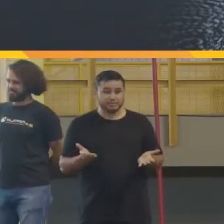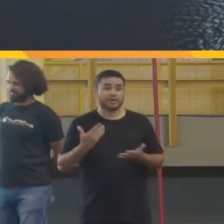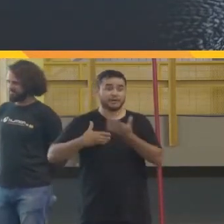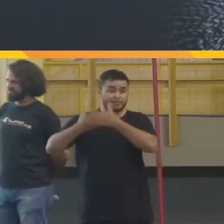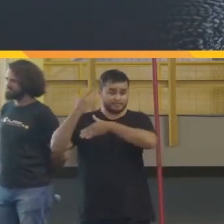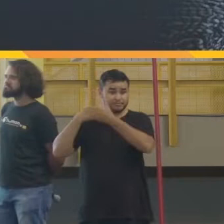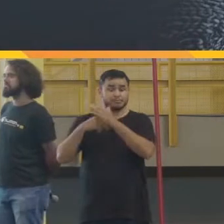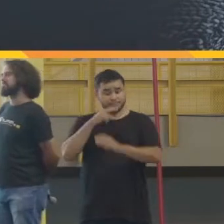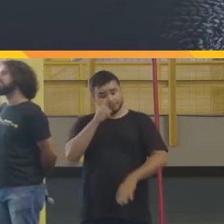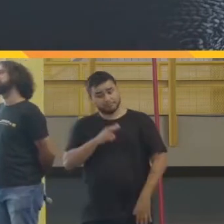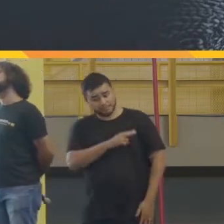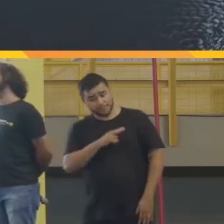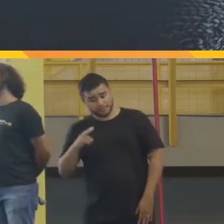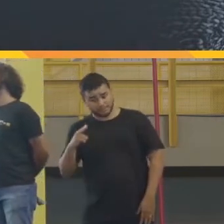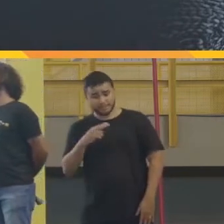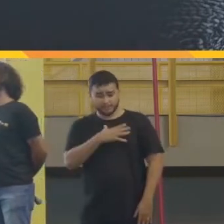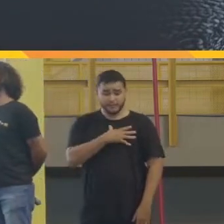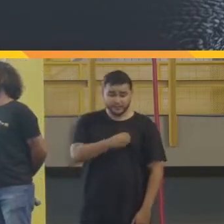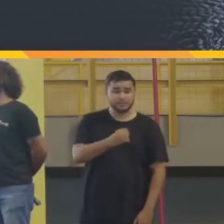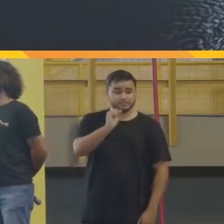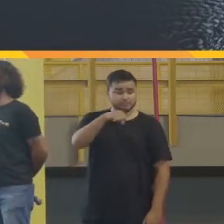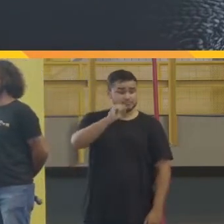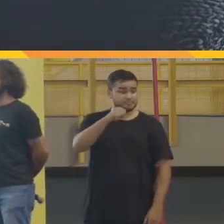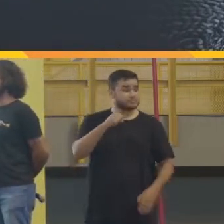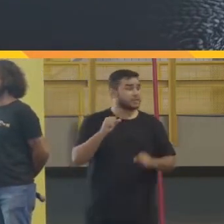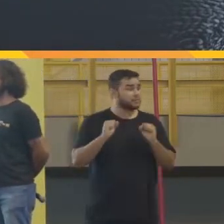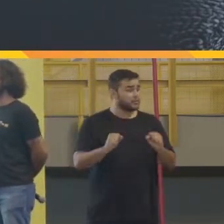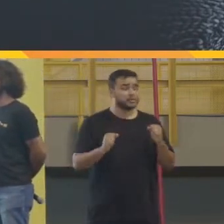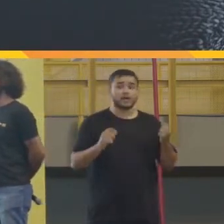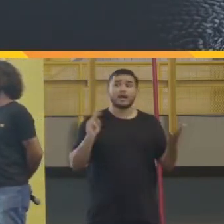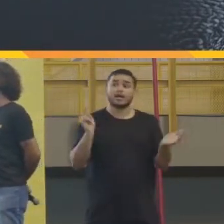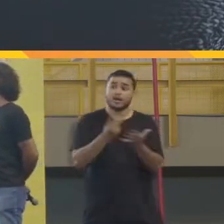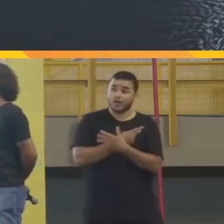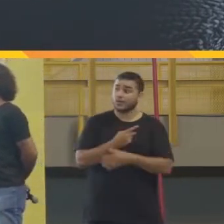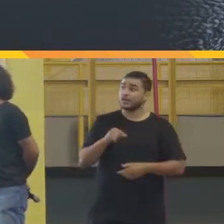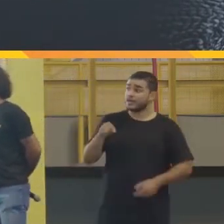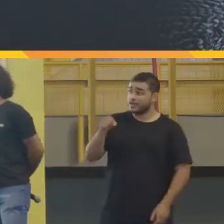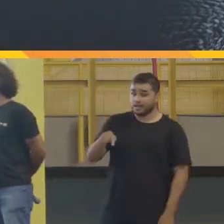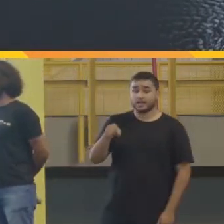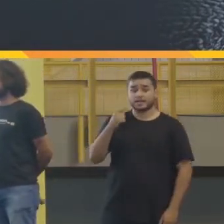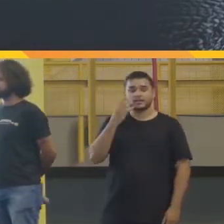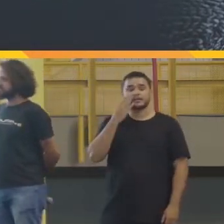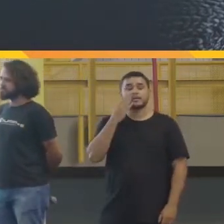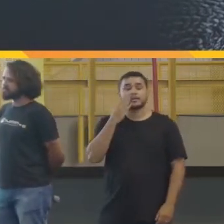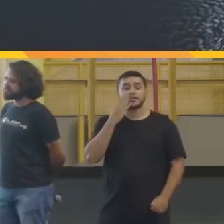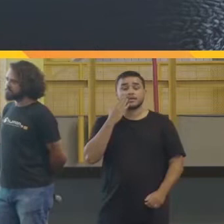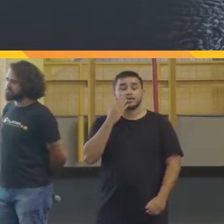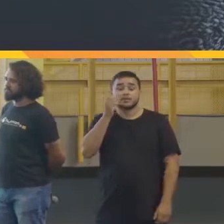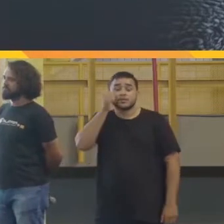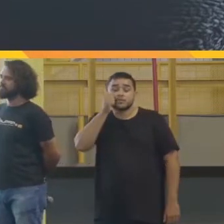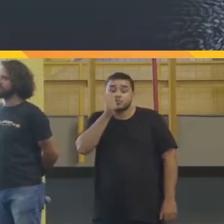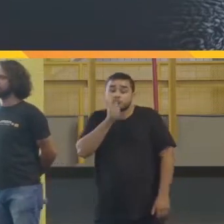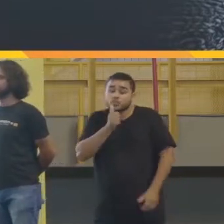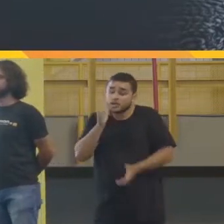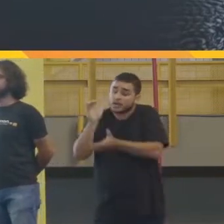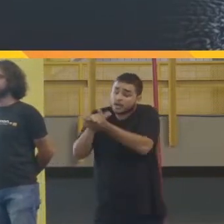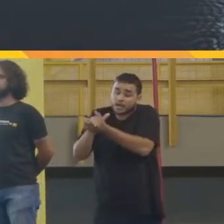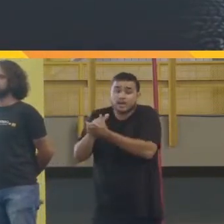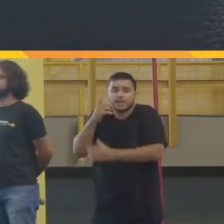Padre e pai. E digo mais, viu? Já que é para escandalizar, vamos escandalizar. com uma prima.